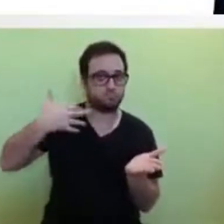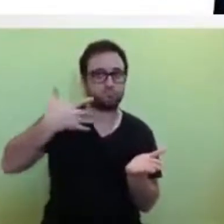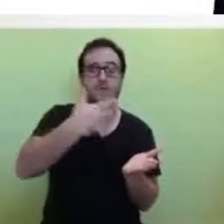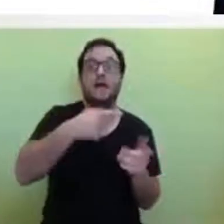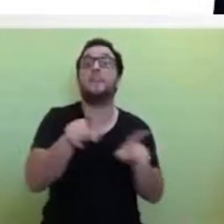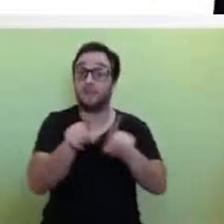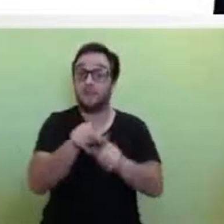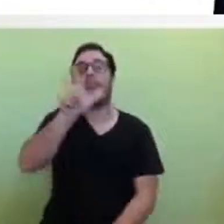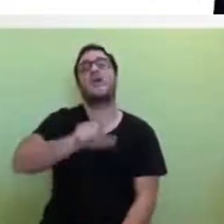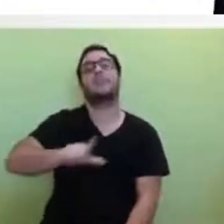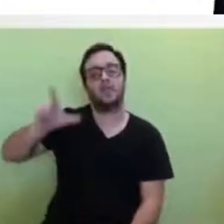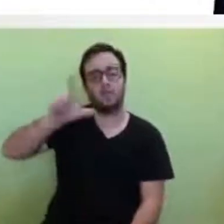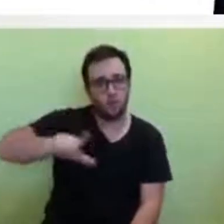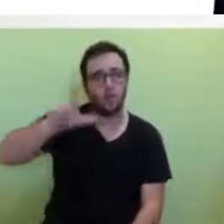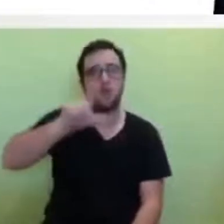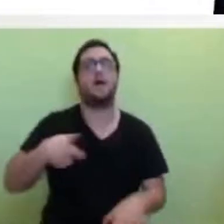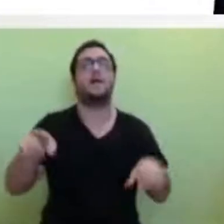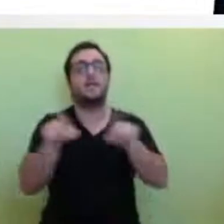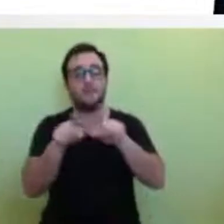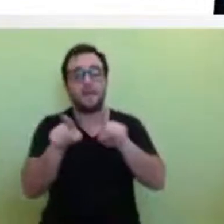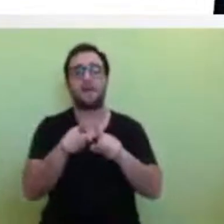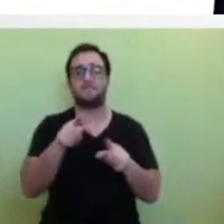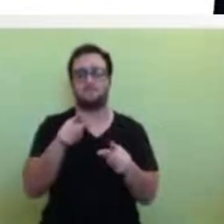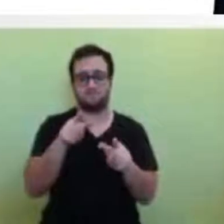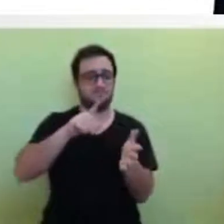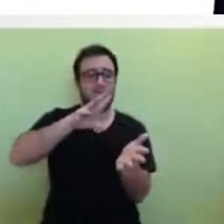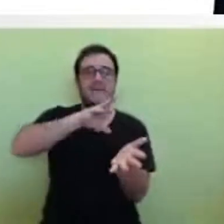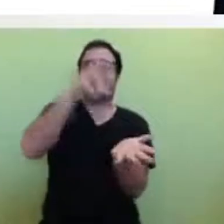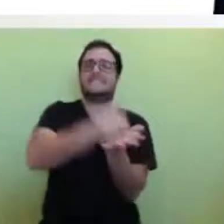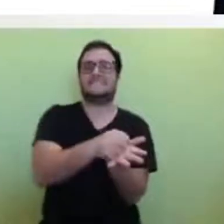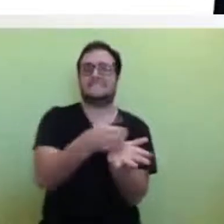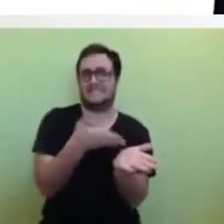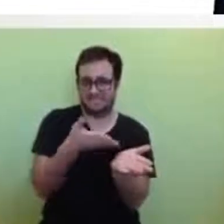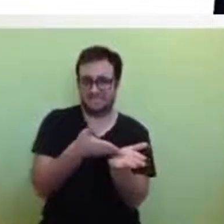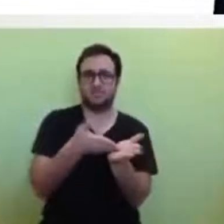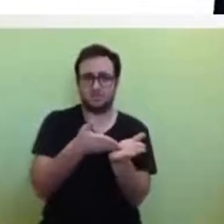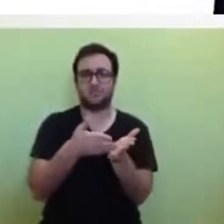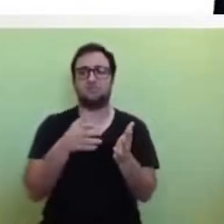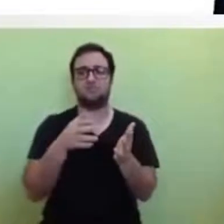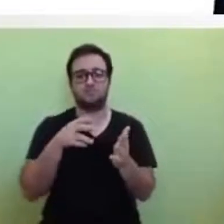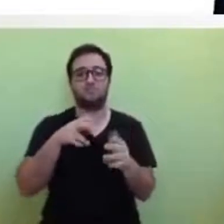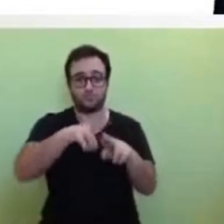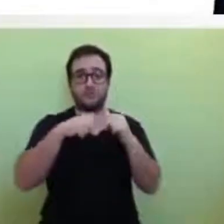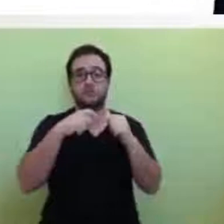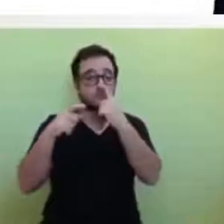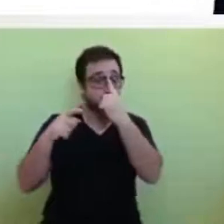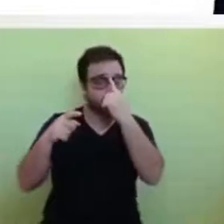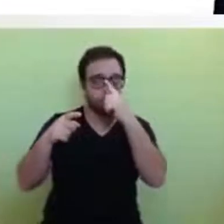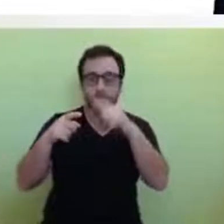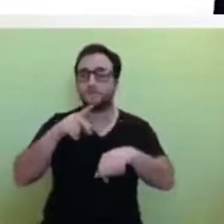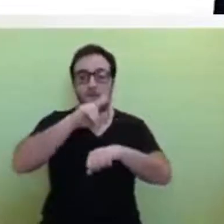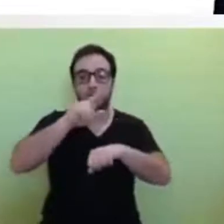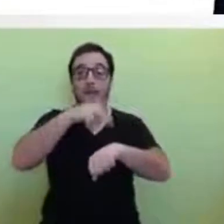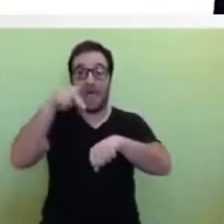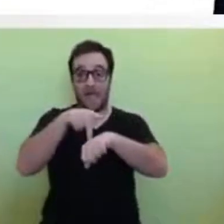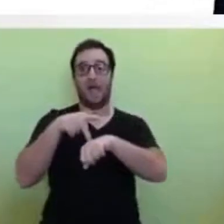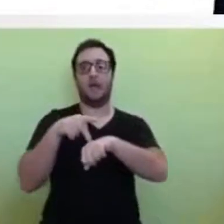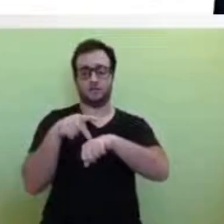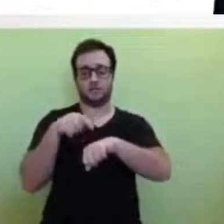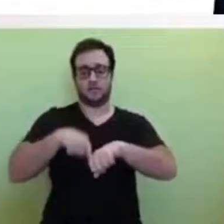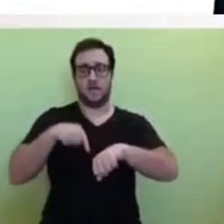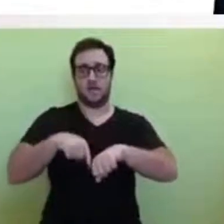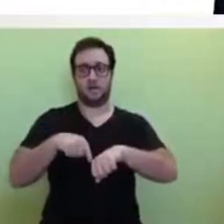nós pensarmos hoje em dia, os maiores arquivos que nós temos, embora o Brasil não seja um país muito bom de manter arquivos,